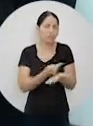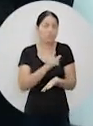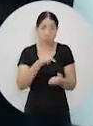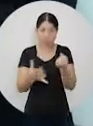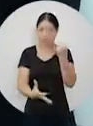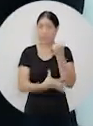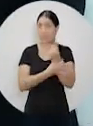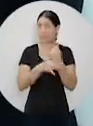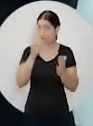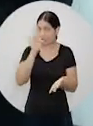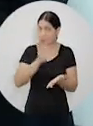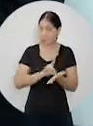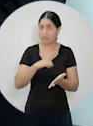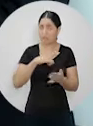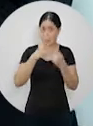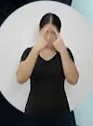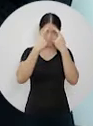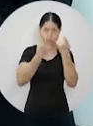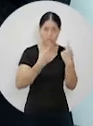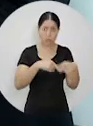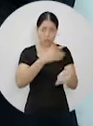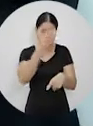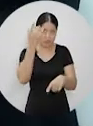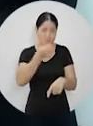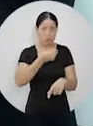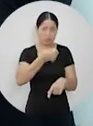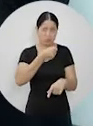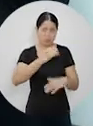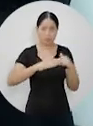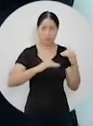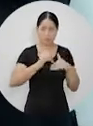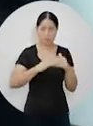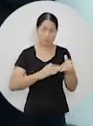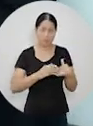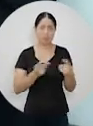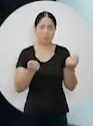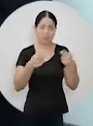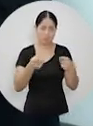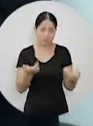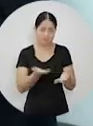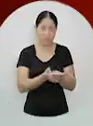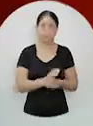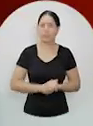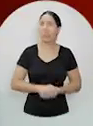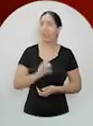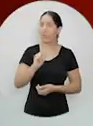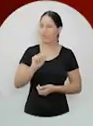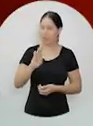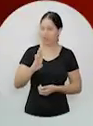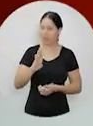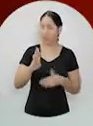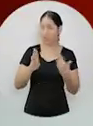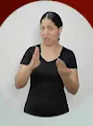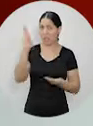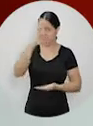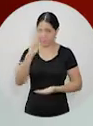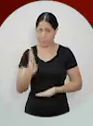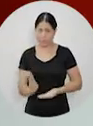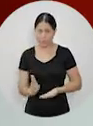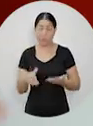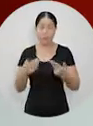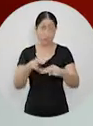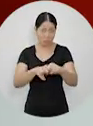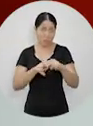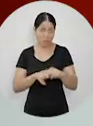ideia é garantir que apurações de violências contra jornalistas sejam efetivas, sejam levadas a cabo. A OAB é nacional, talvez seja